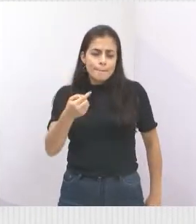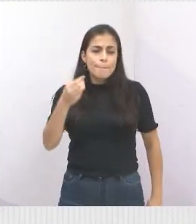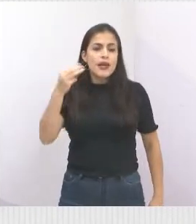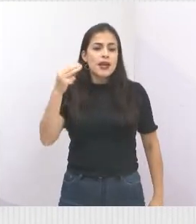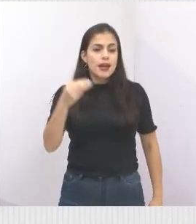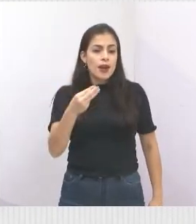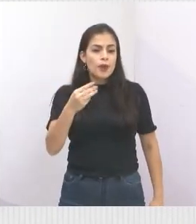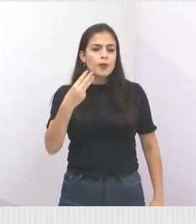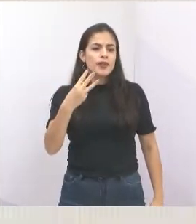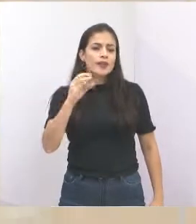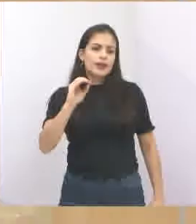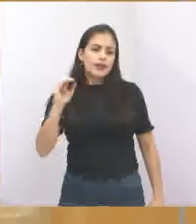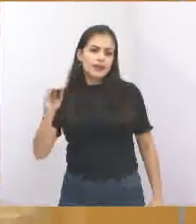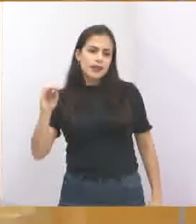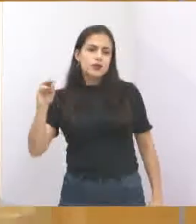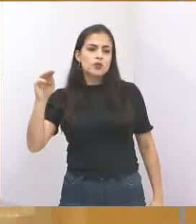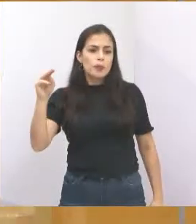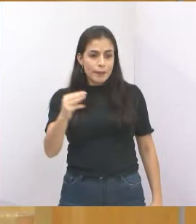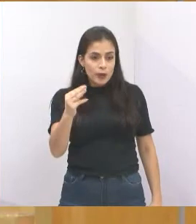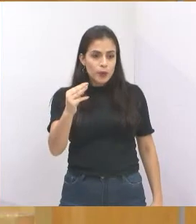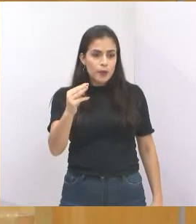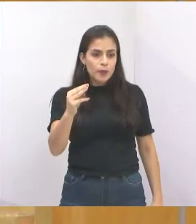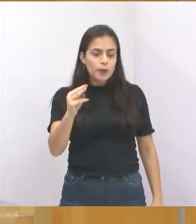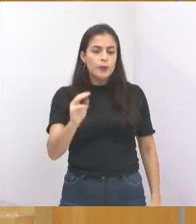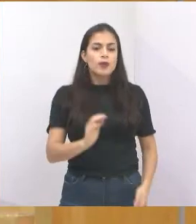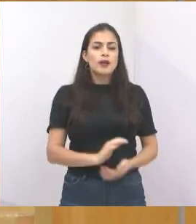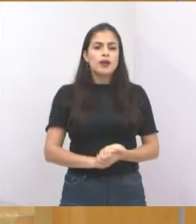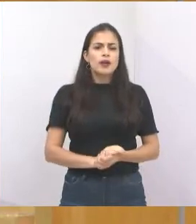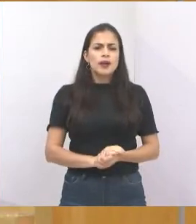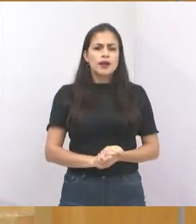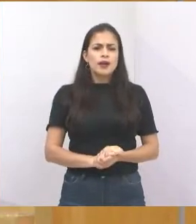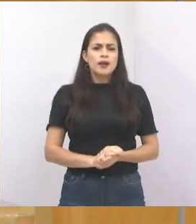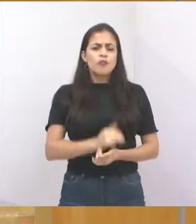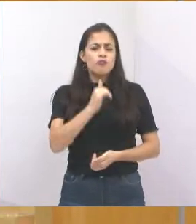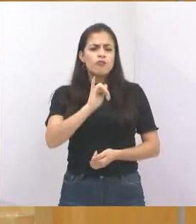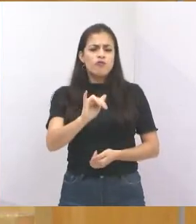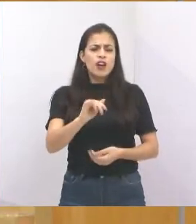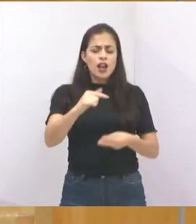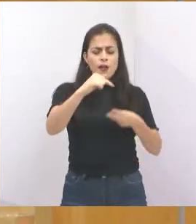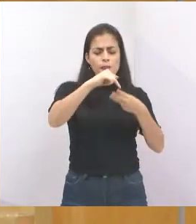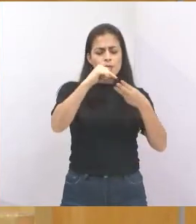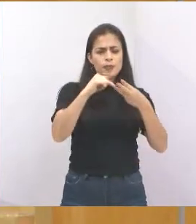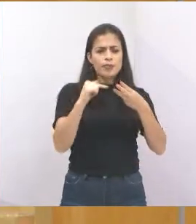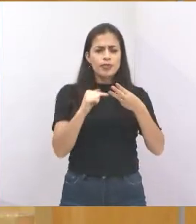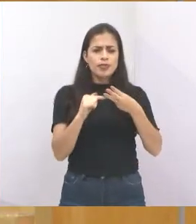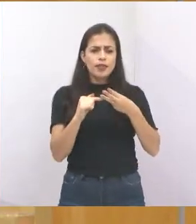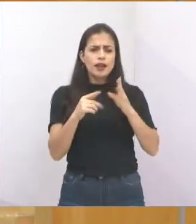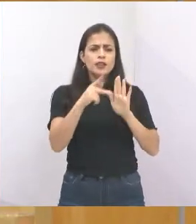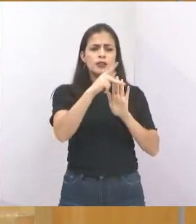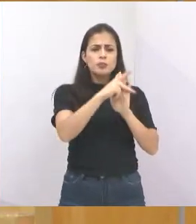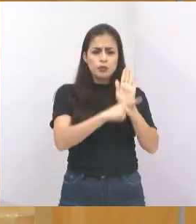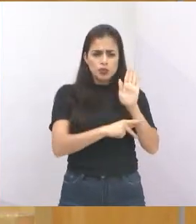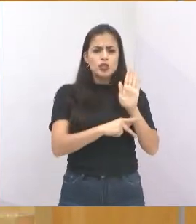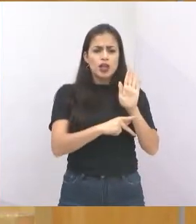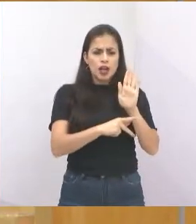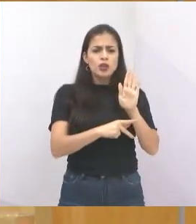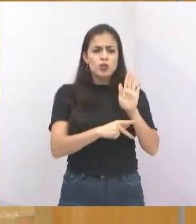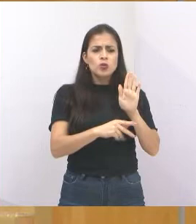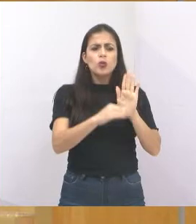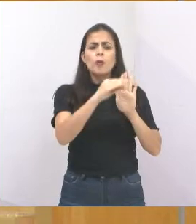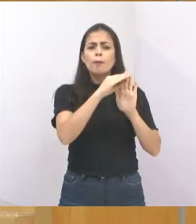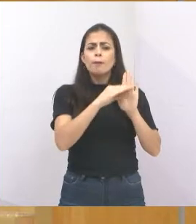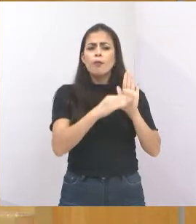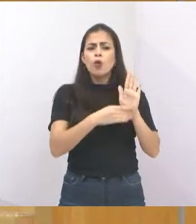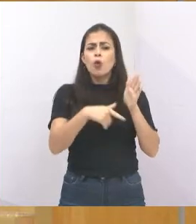obrigado hoje eu quero falar de trem de seis projetos que eu protocolei no dia de ontem